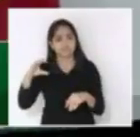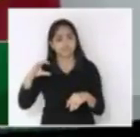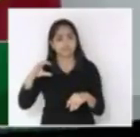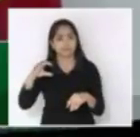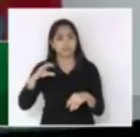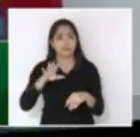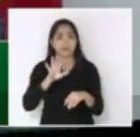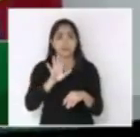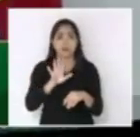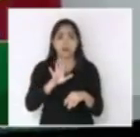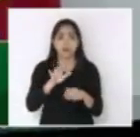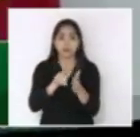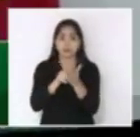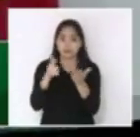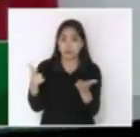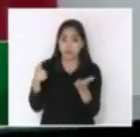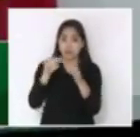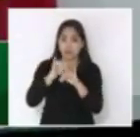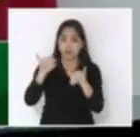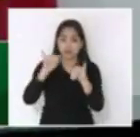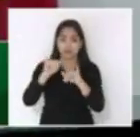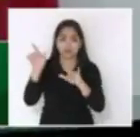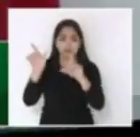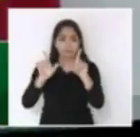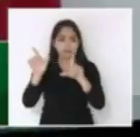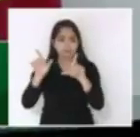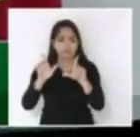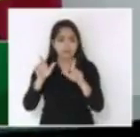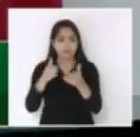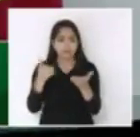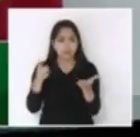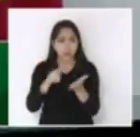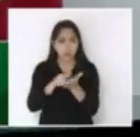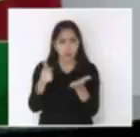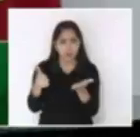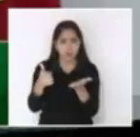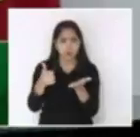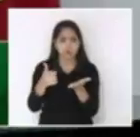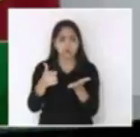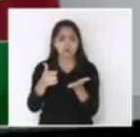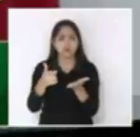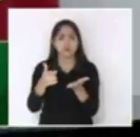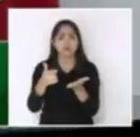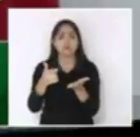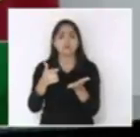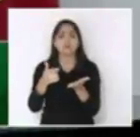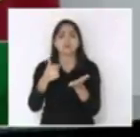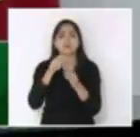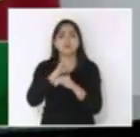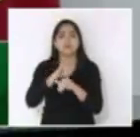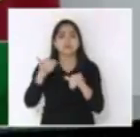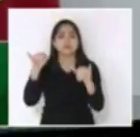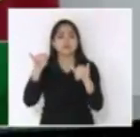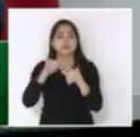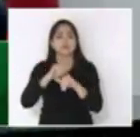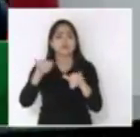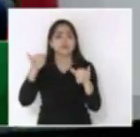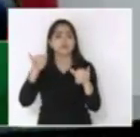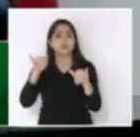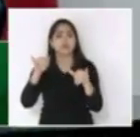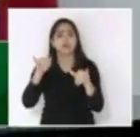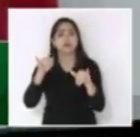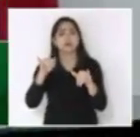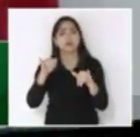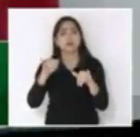imprensa estampa, hoje, divulga amplamente e consolida a ideia de que nós somos